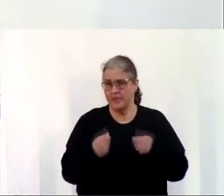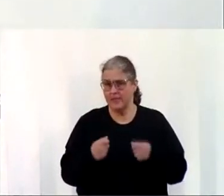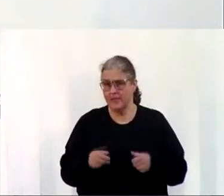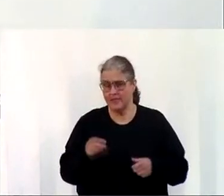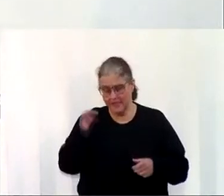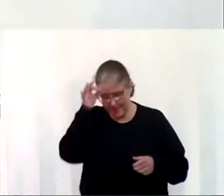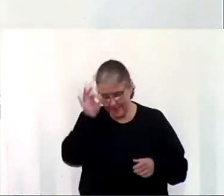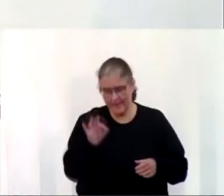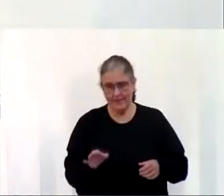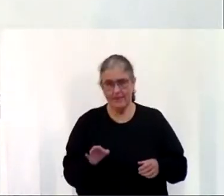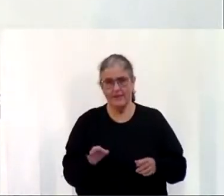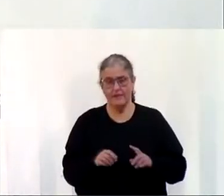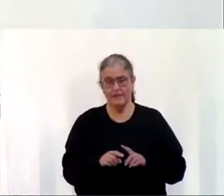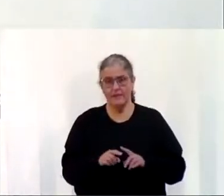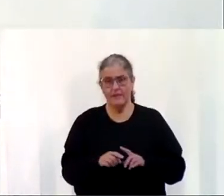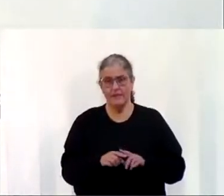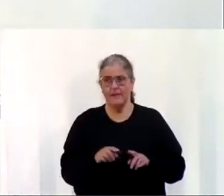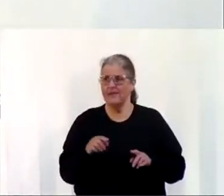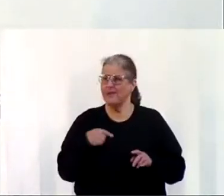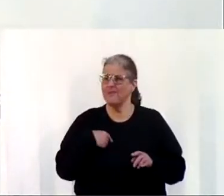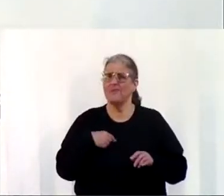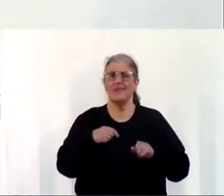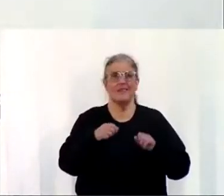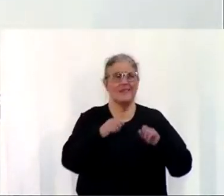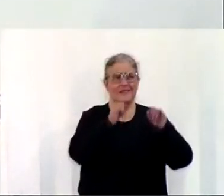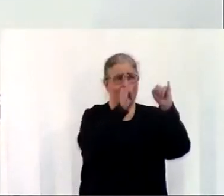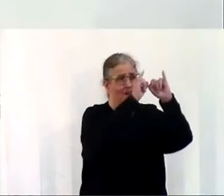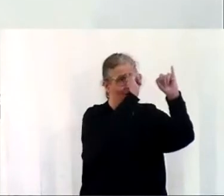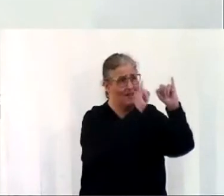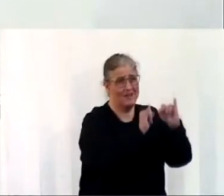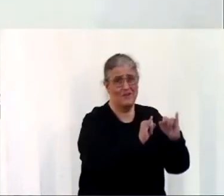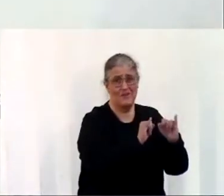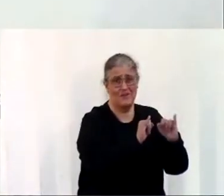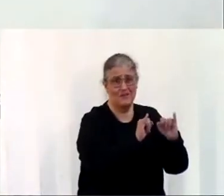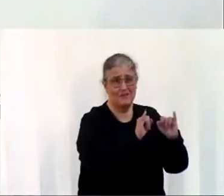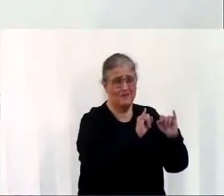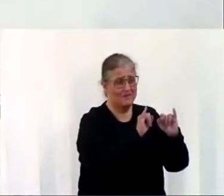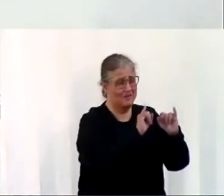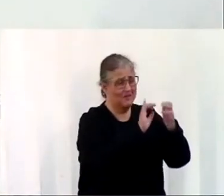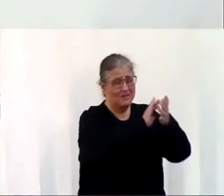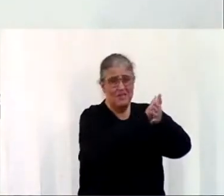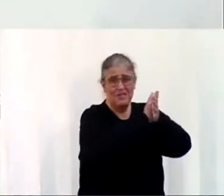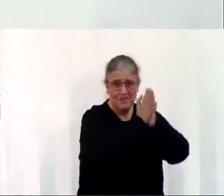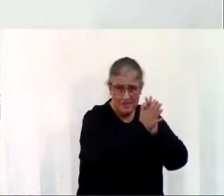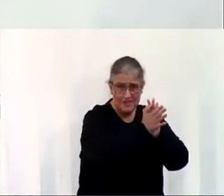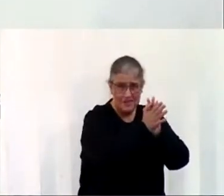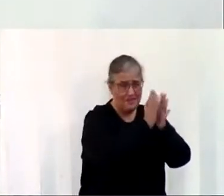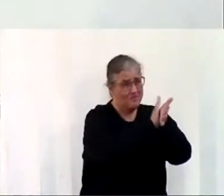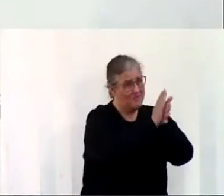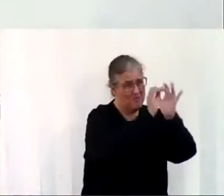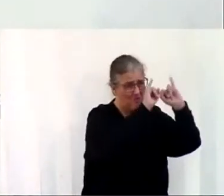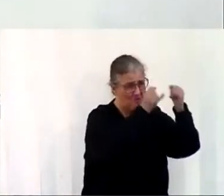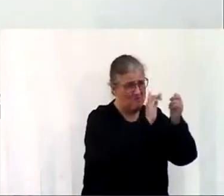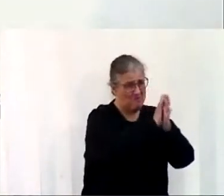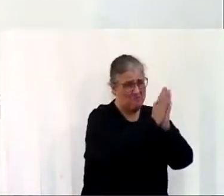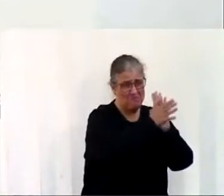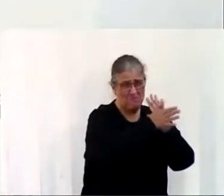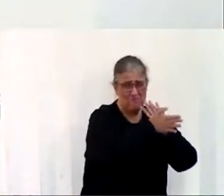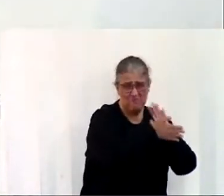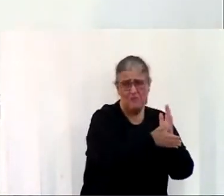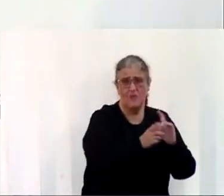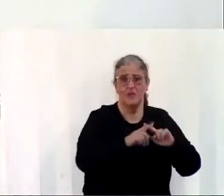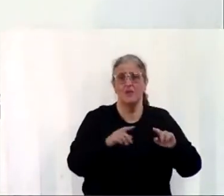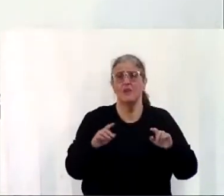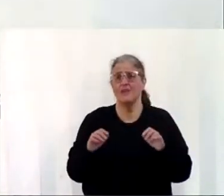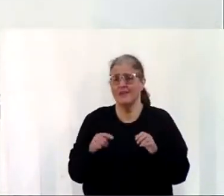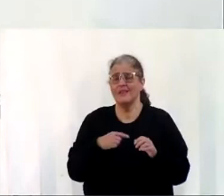semanas atrás, 1 mês atrás. Que você está mais fiel ao Senhor, que você é mais consagrado ao Senhor, que a sua vida é do